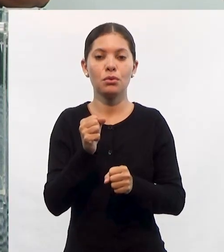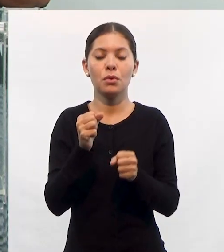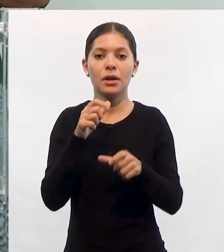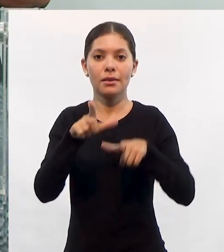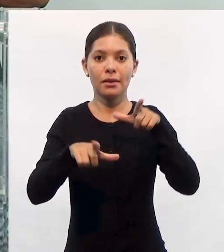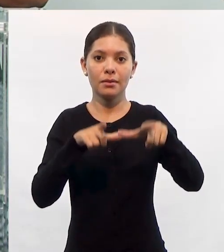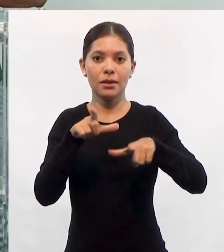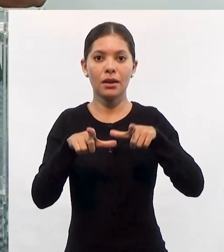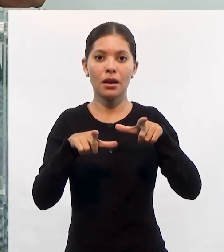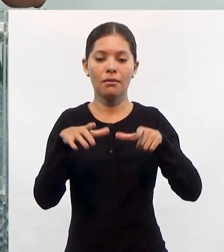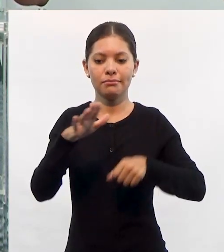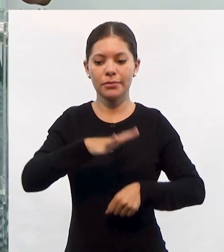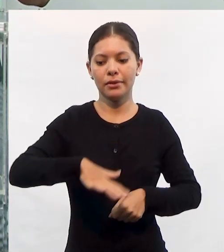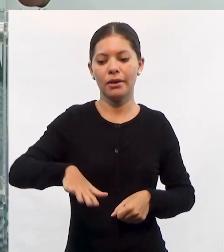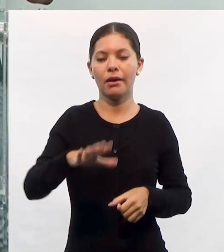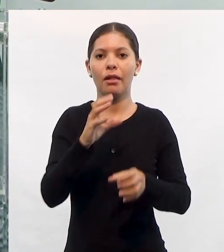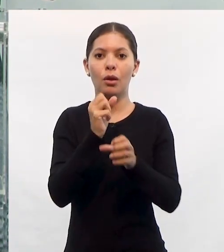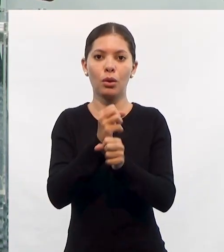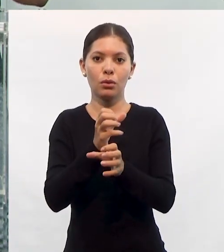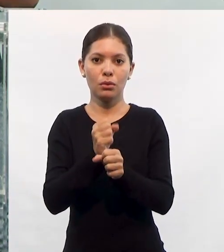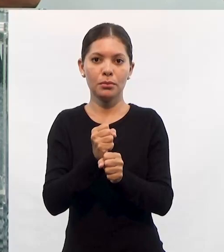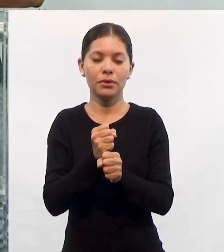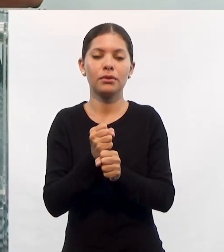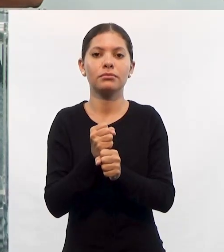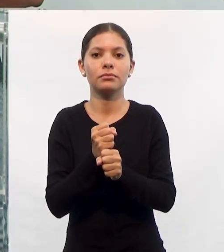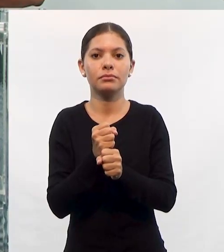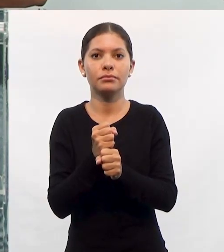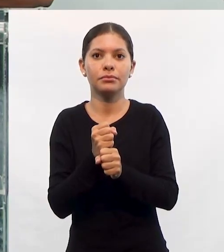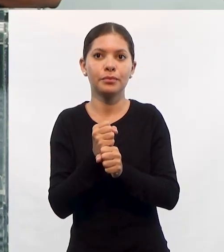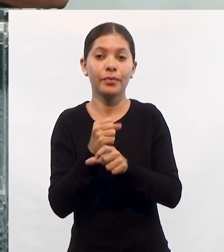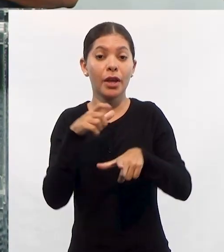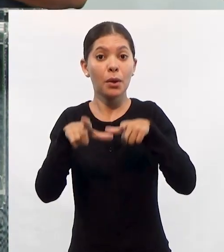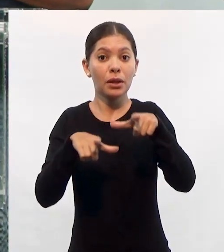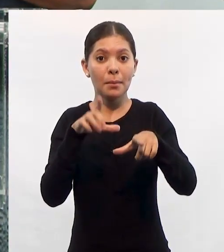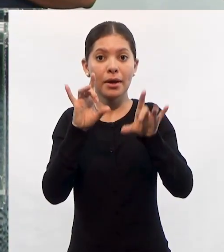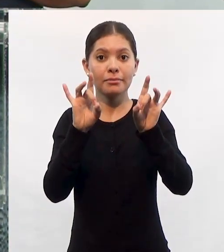área contábil. Ele é uma mão de obra especializada.